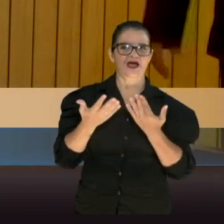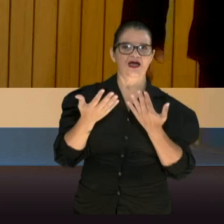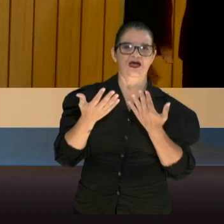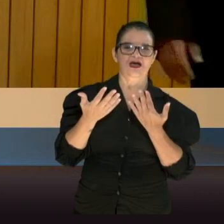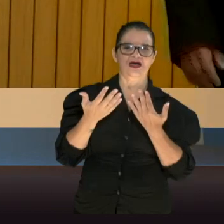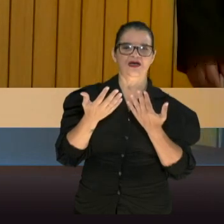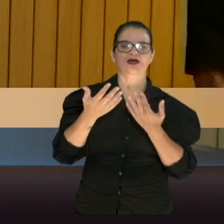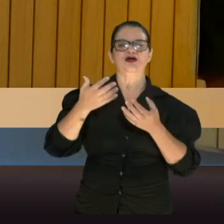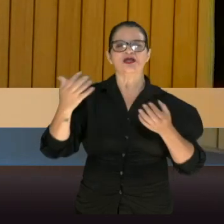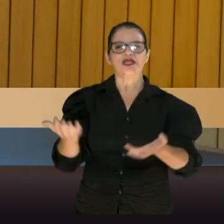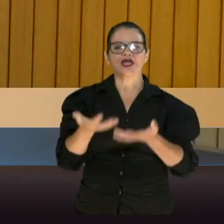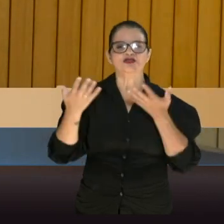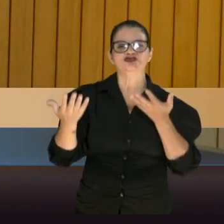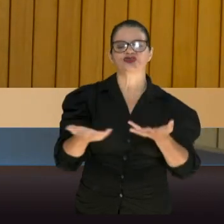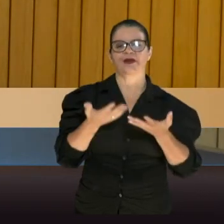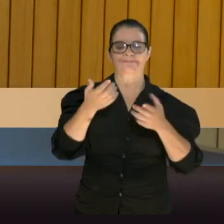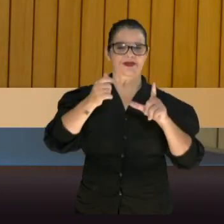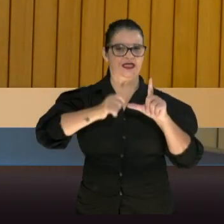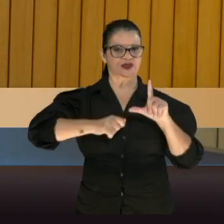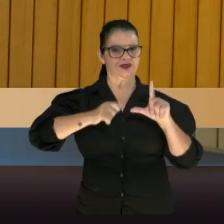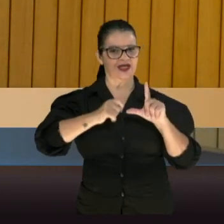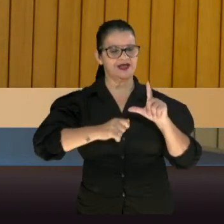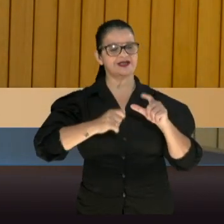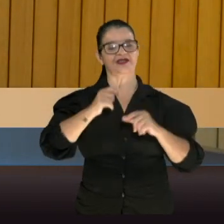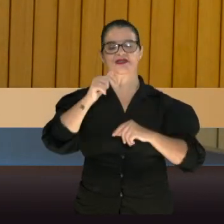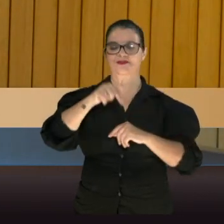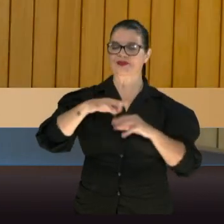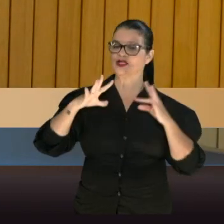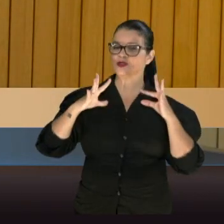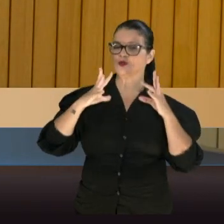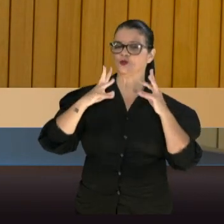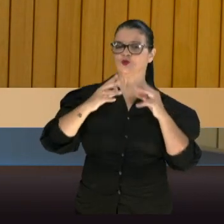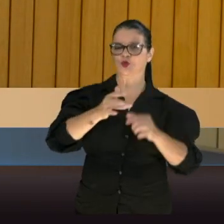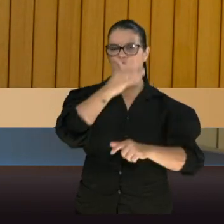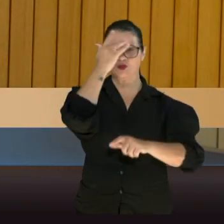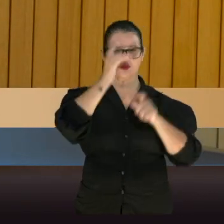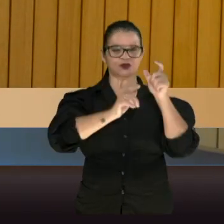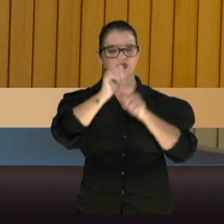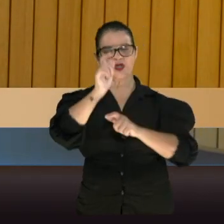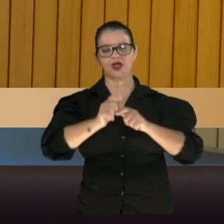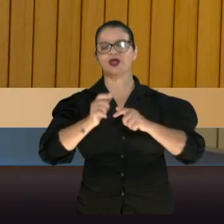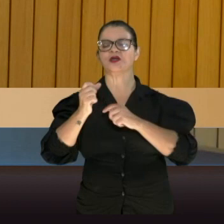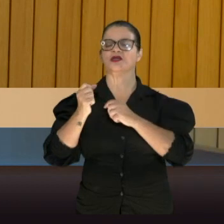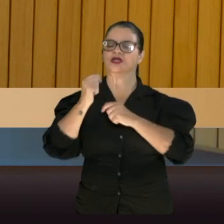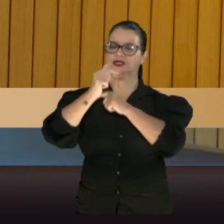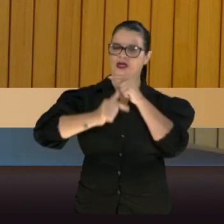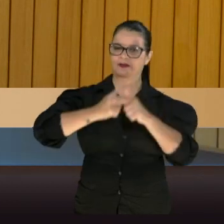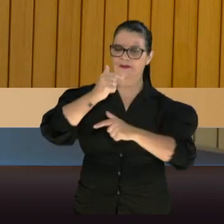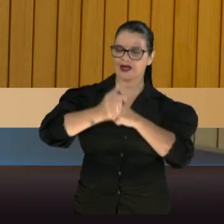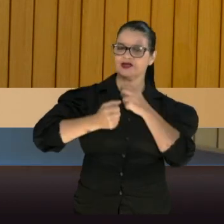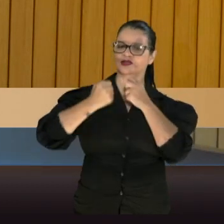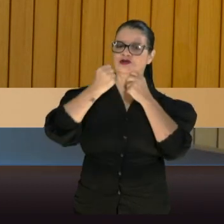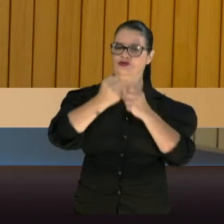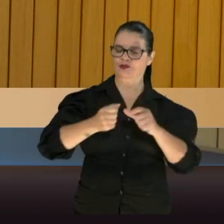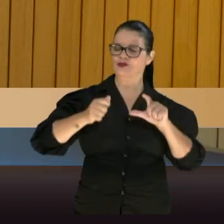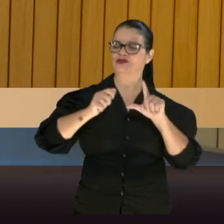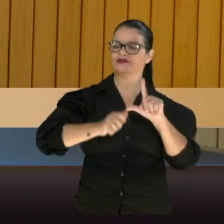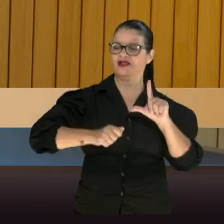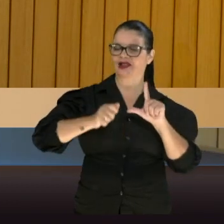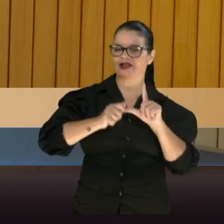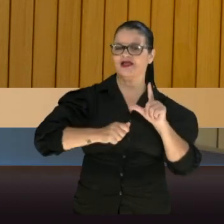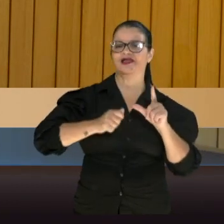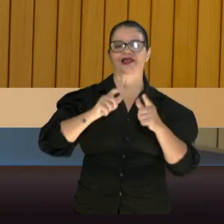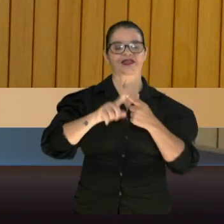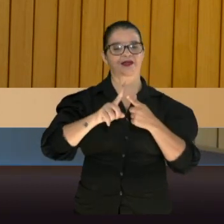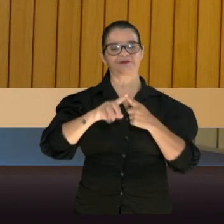do engajamento desta casa, né, de todos aqueles que fazem o poder legislativo e do reconhecimento, né,